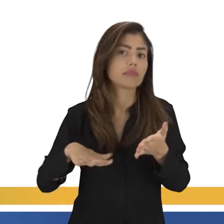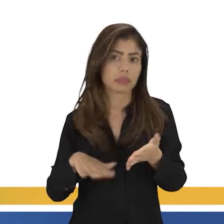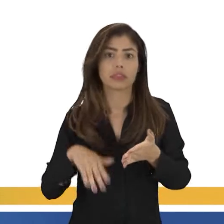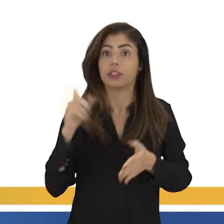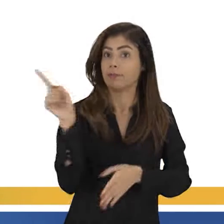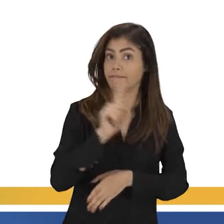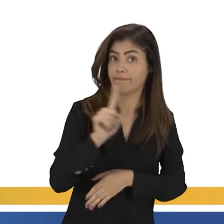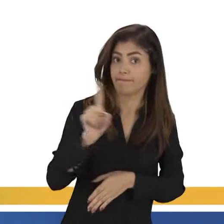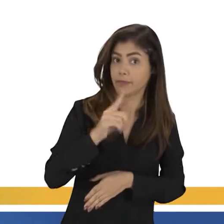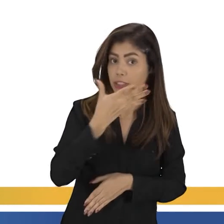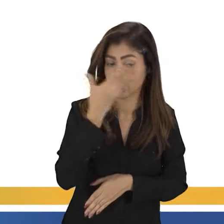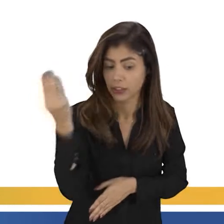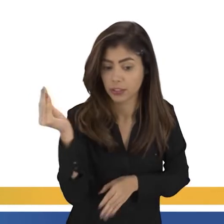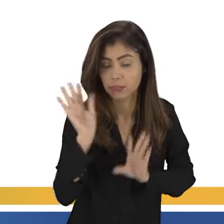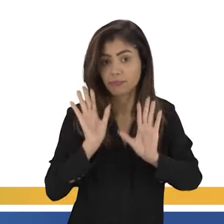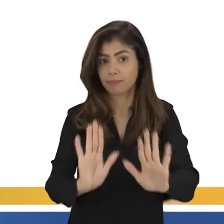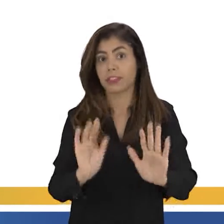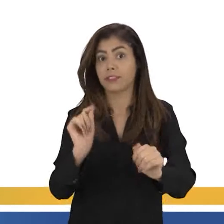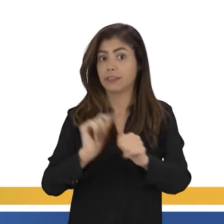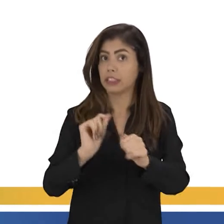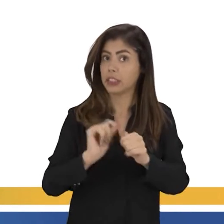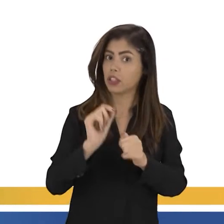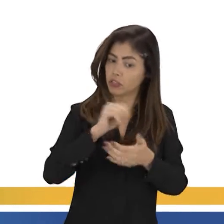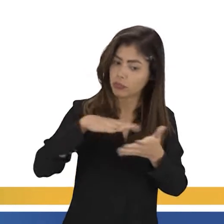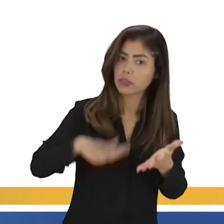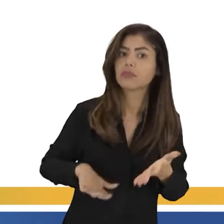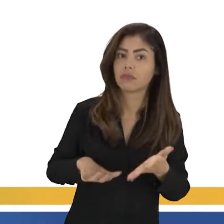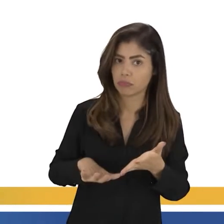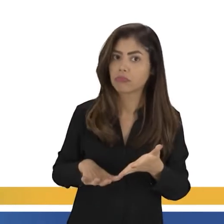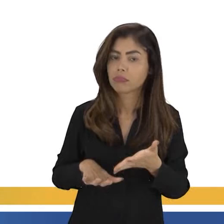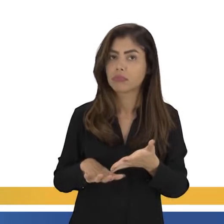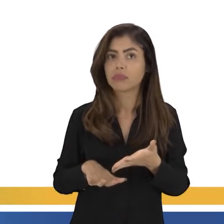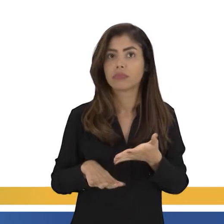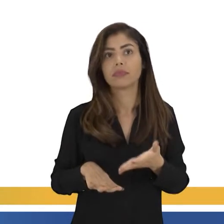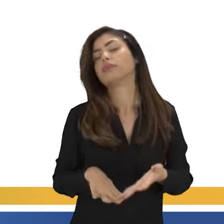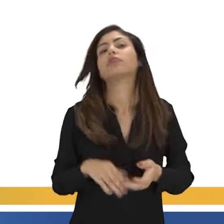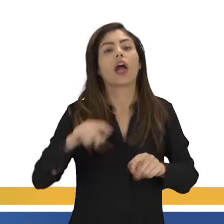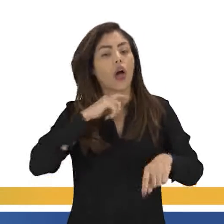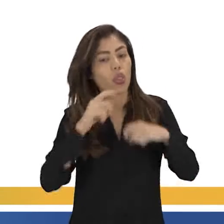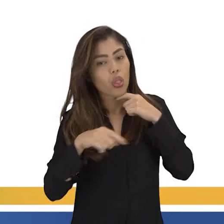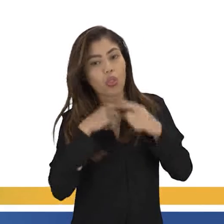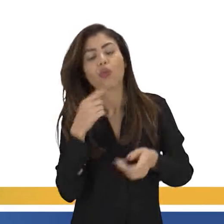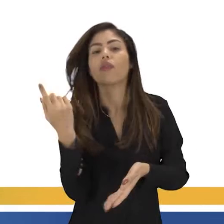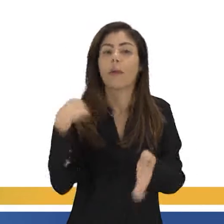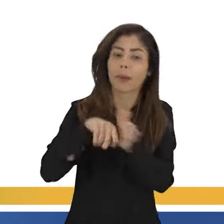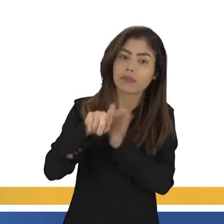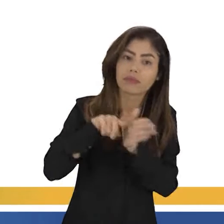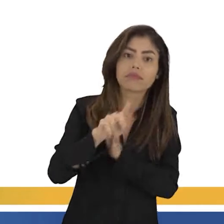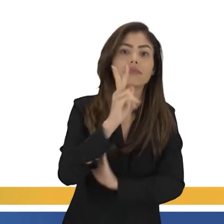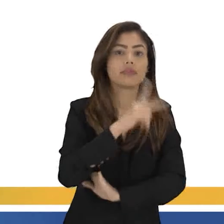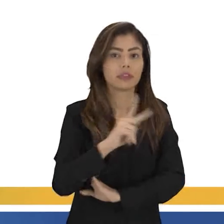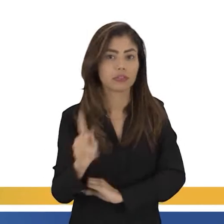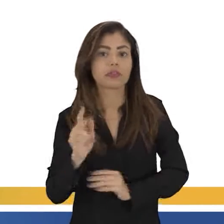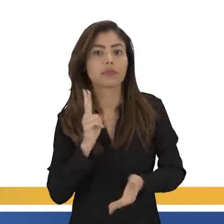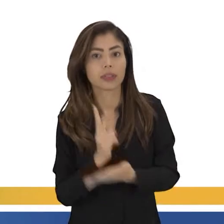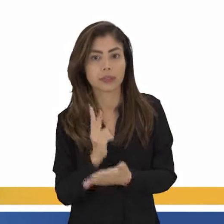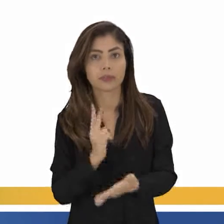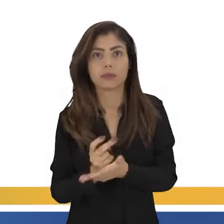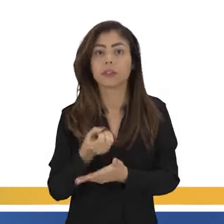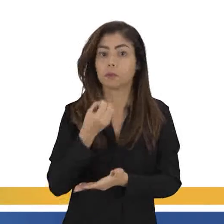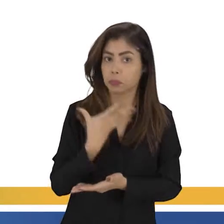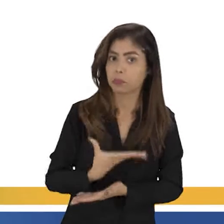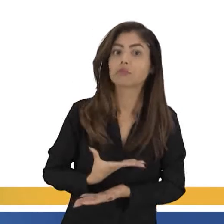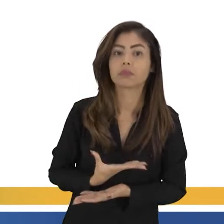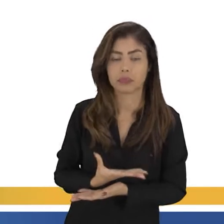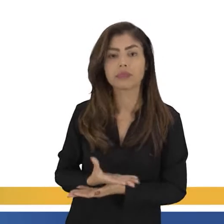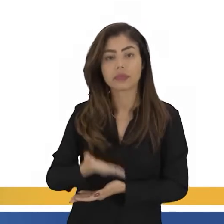não deixe de fazer as atividades, certo? Tire as dúvidas com seus professores, É bem